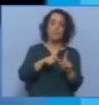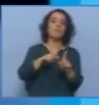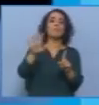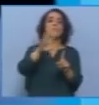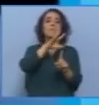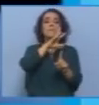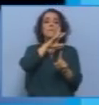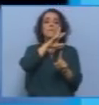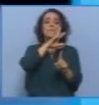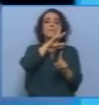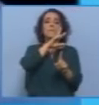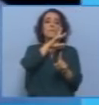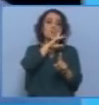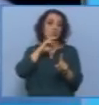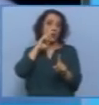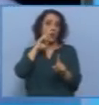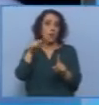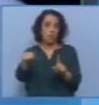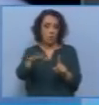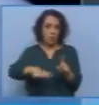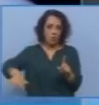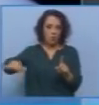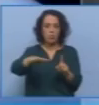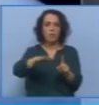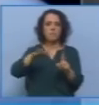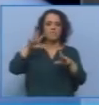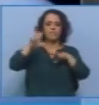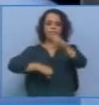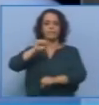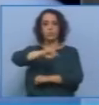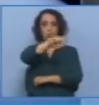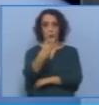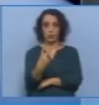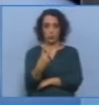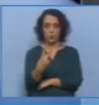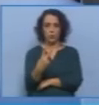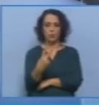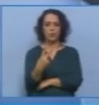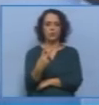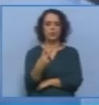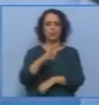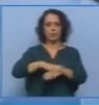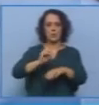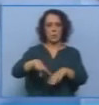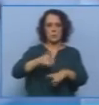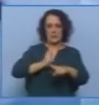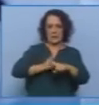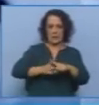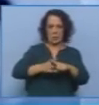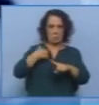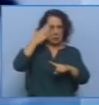Israel é invadido pela segunda vez, ali no ambiente dos gregos, se não estou em